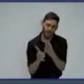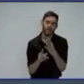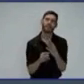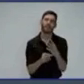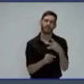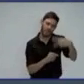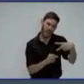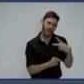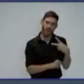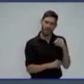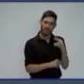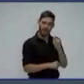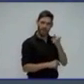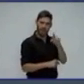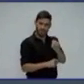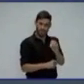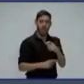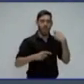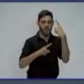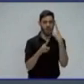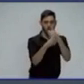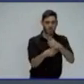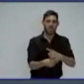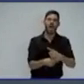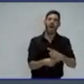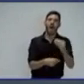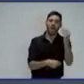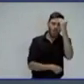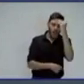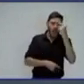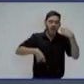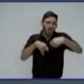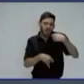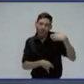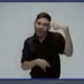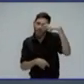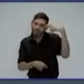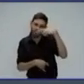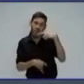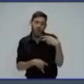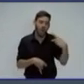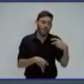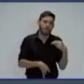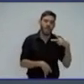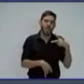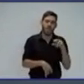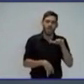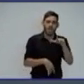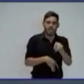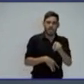encontrar culpados, bodes expiatórios. O populismo vive de